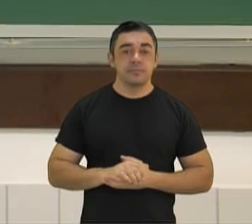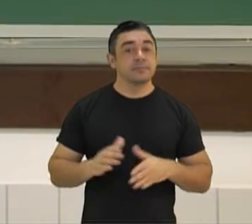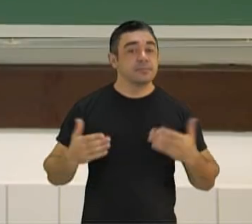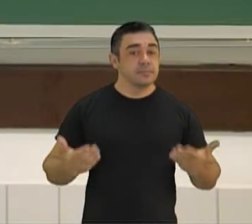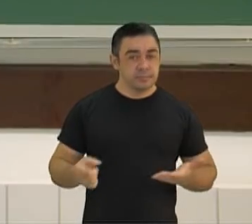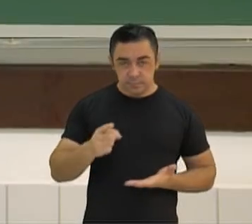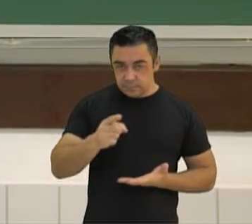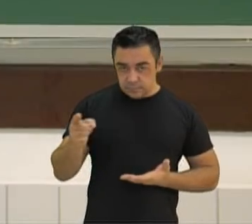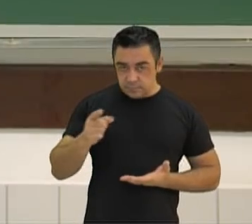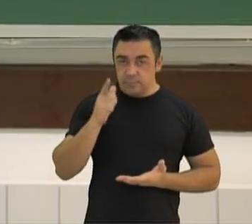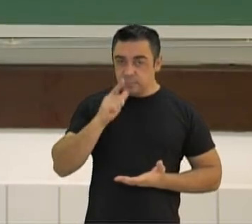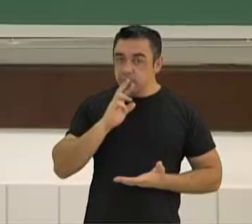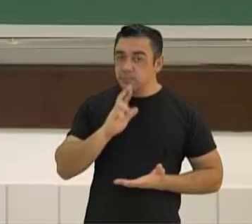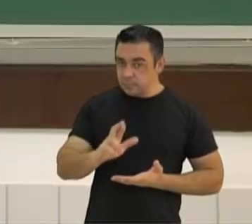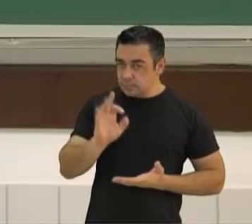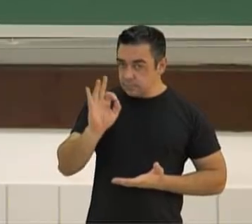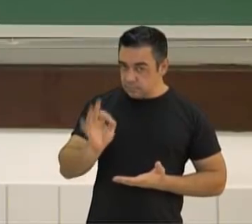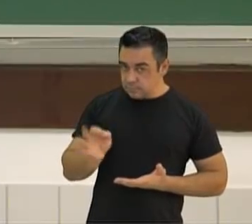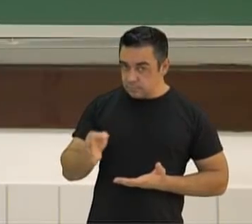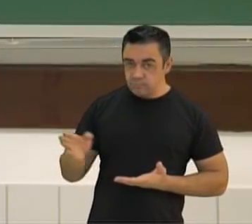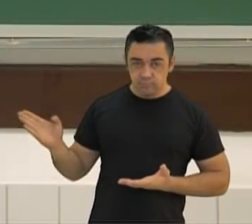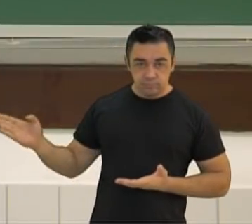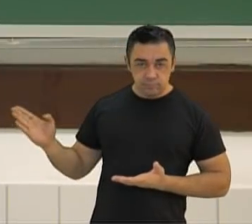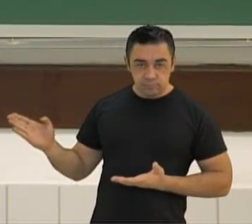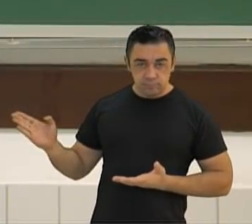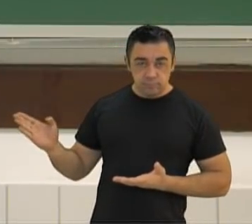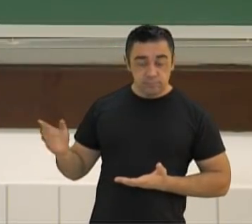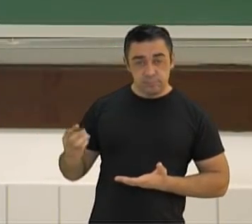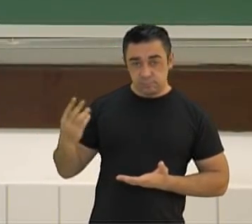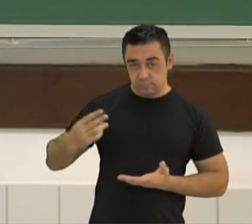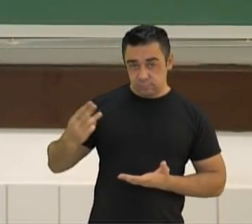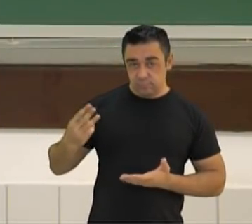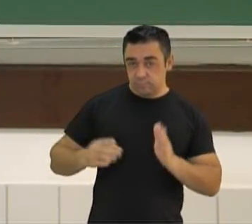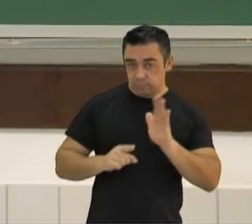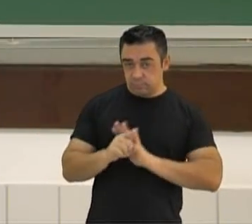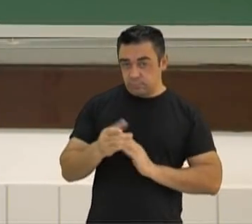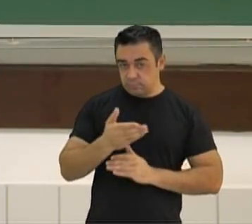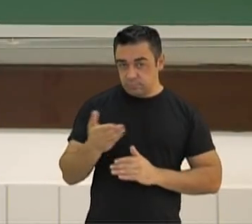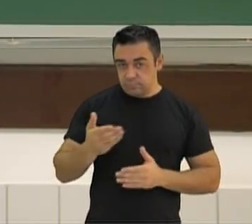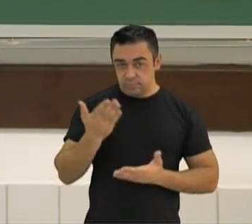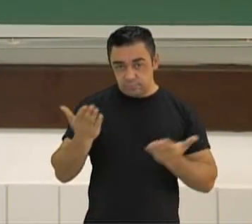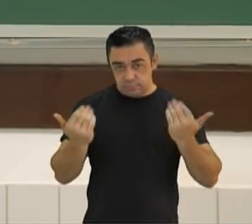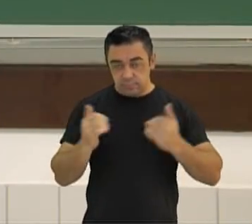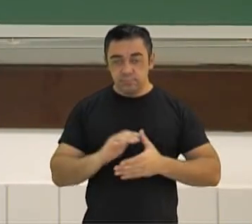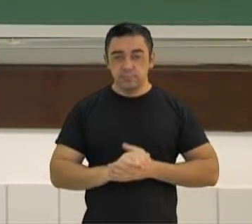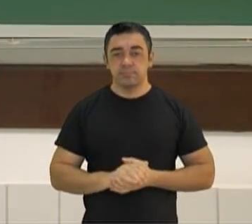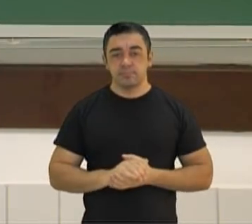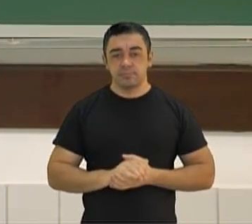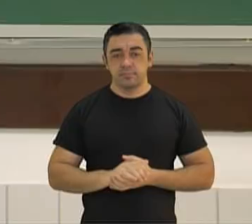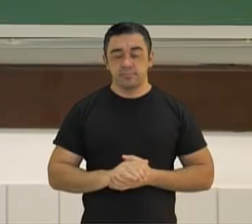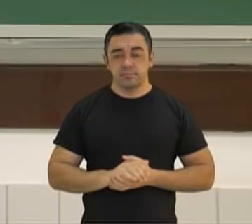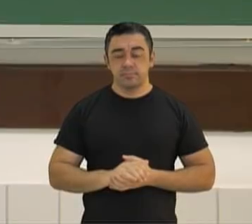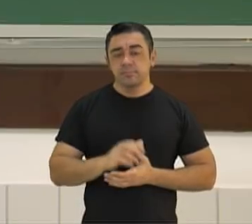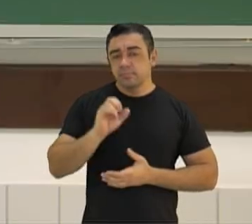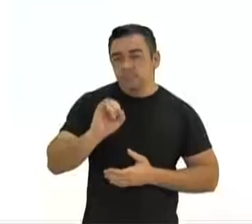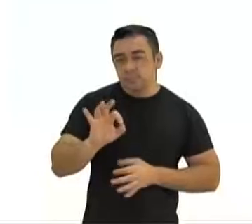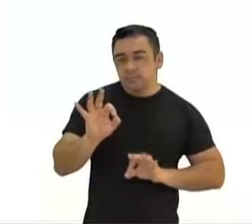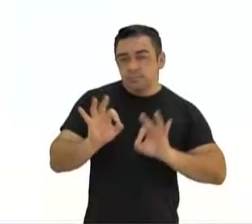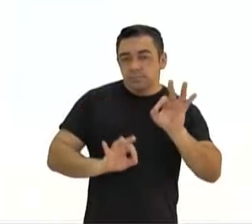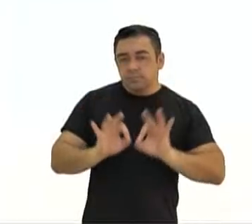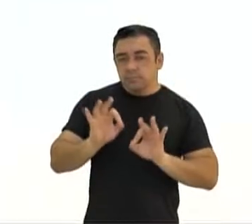E aí, será que você respondeu corretamente a nossa terceira atividade? Vamos lá? Se elaborássemos